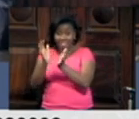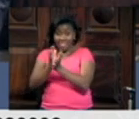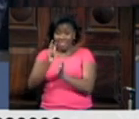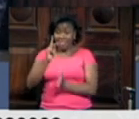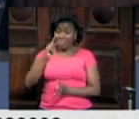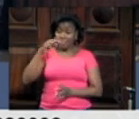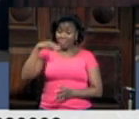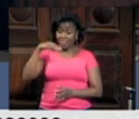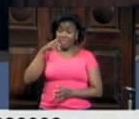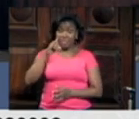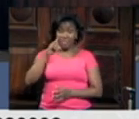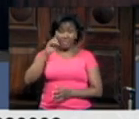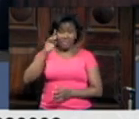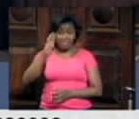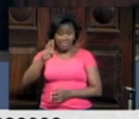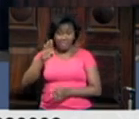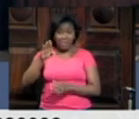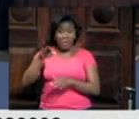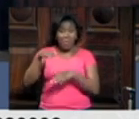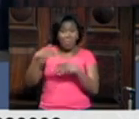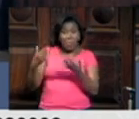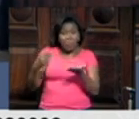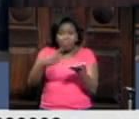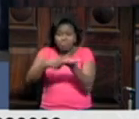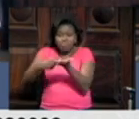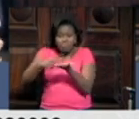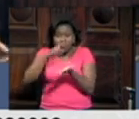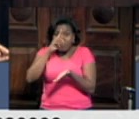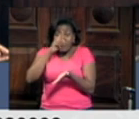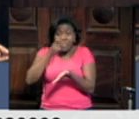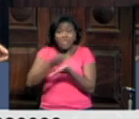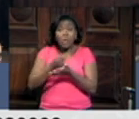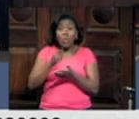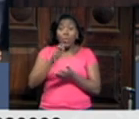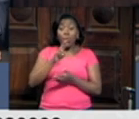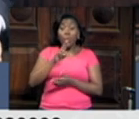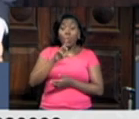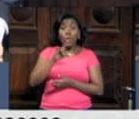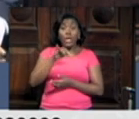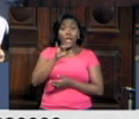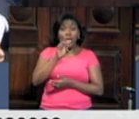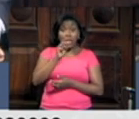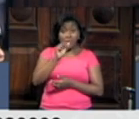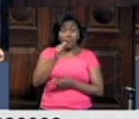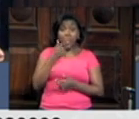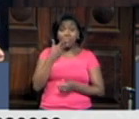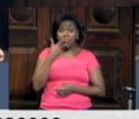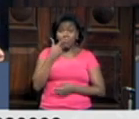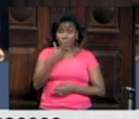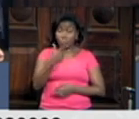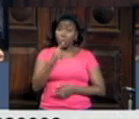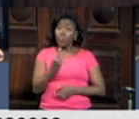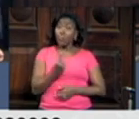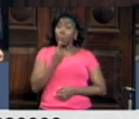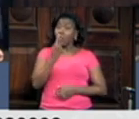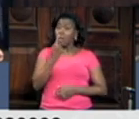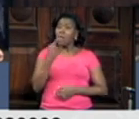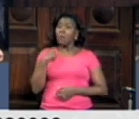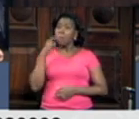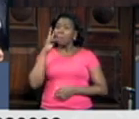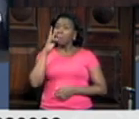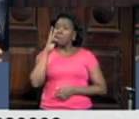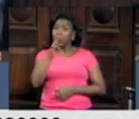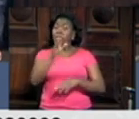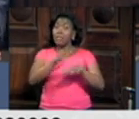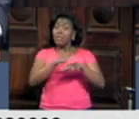PMDB, quando provocado, Ulisses Guimarães disse, e foi a única vez que eu vi o doutor Ulisses falar